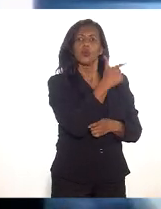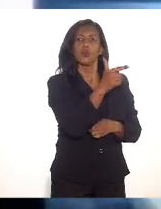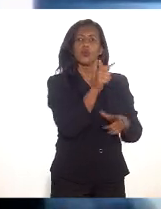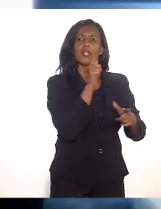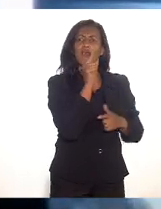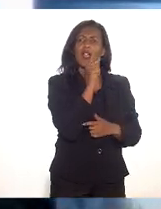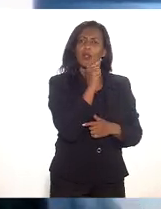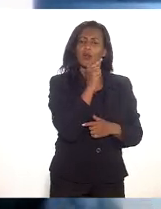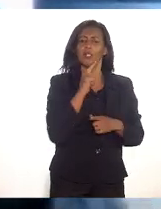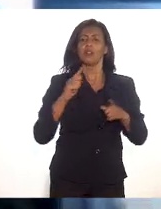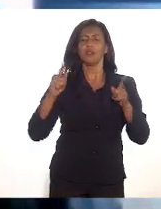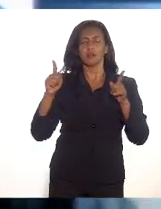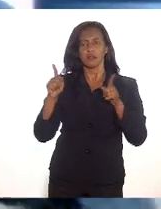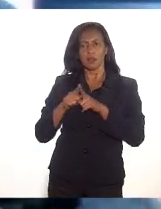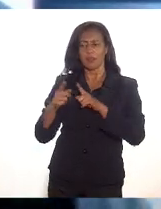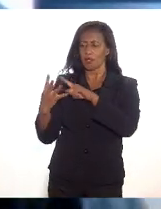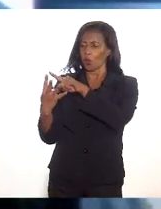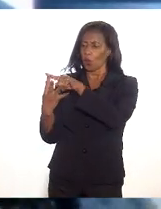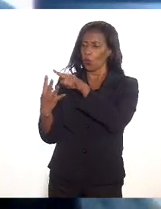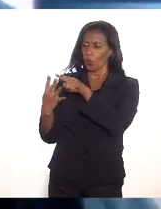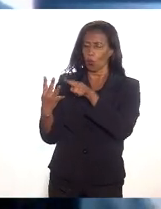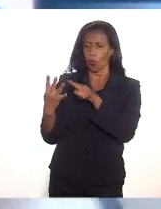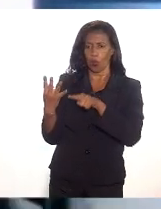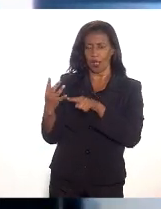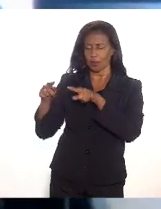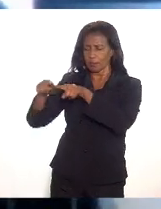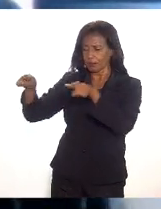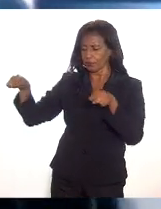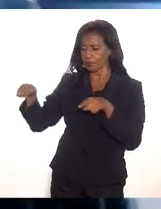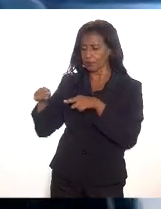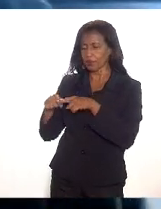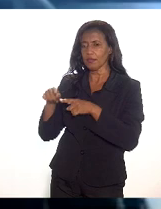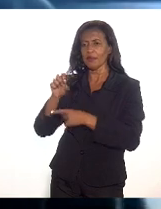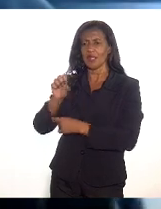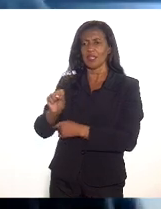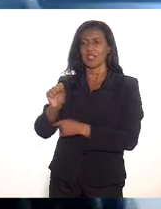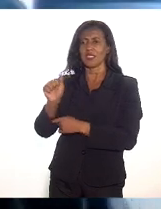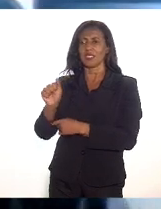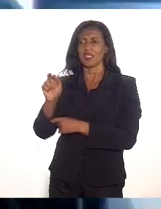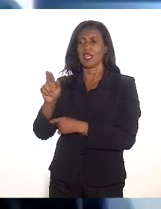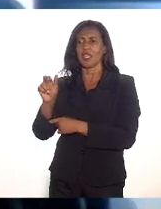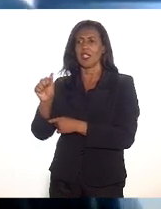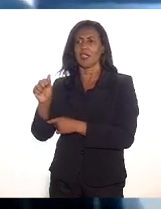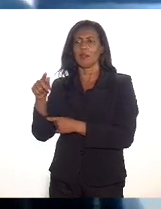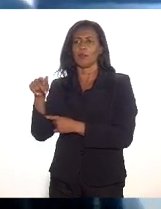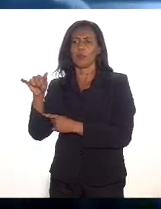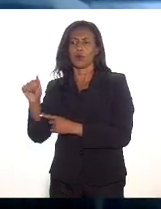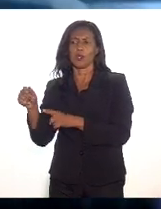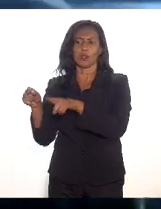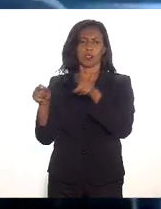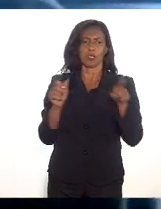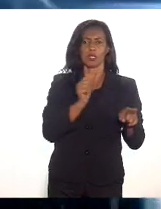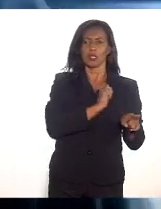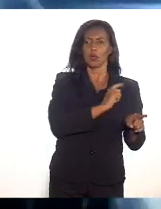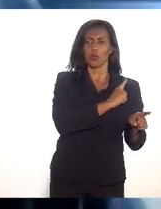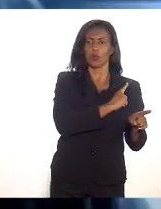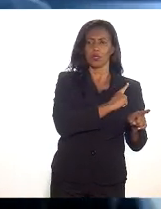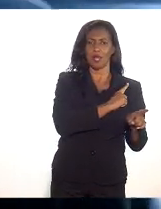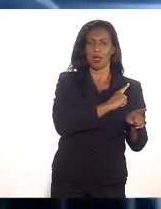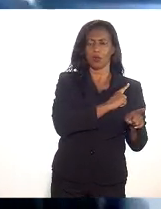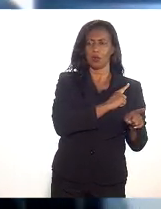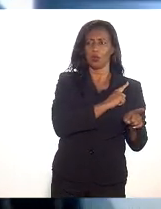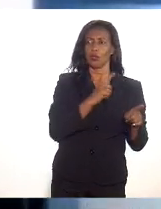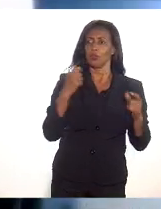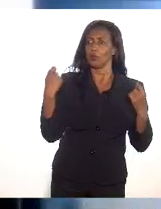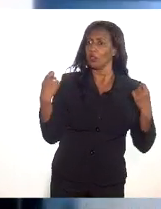4 estações de tratamento, Alegria, Pavuna, Sarapuí e São Gonçalo. Durante 13 anos, Bom Tempo, ficaram secas, sem tratar